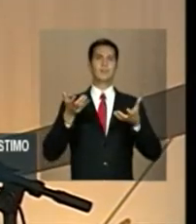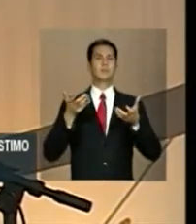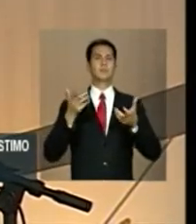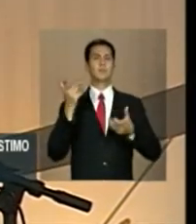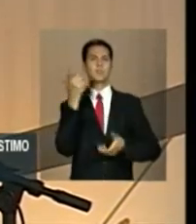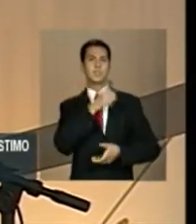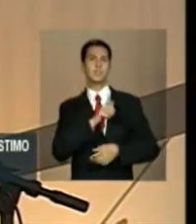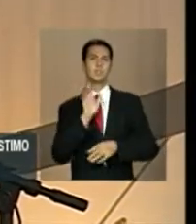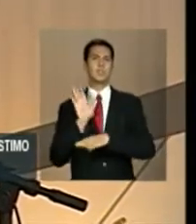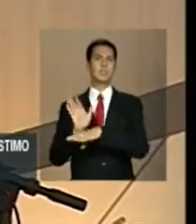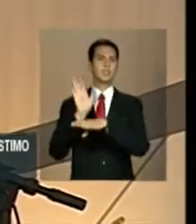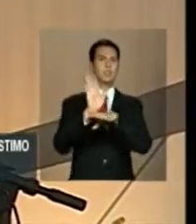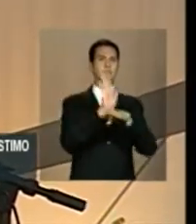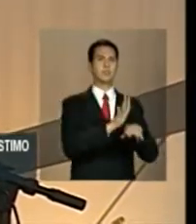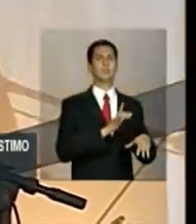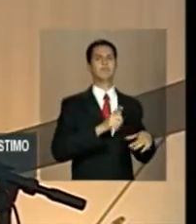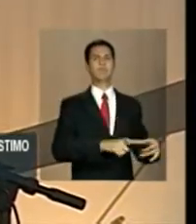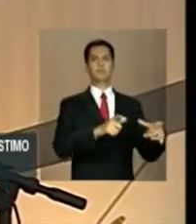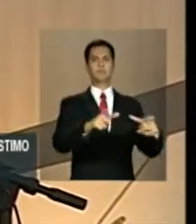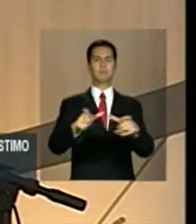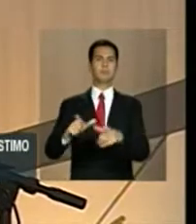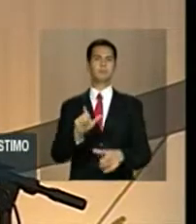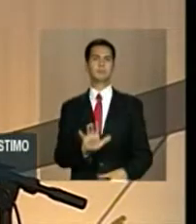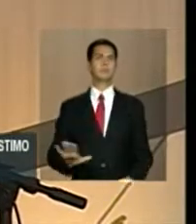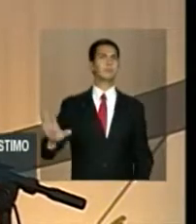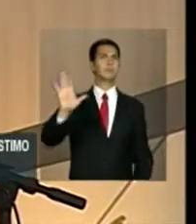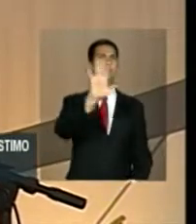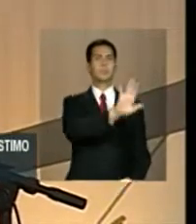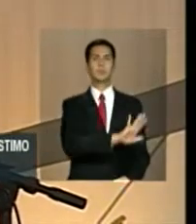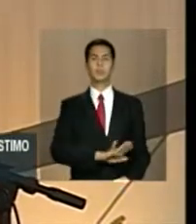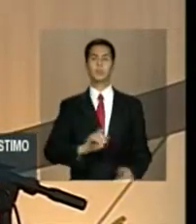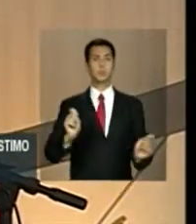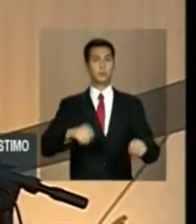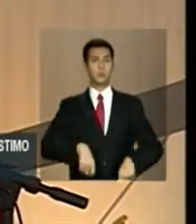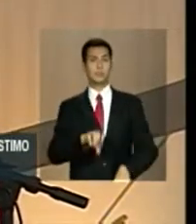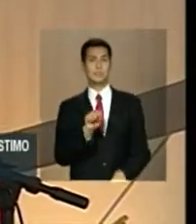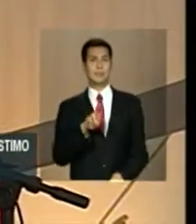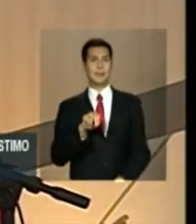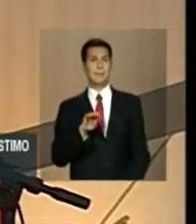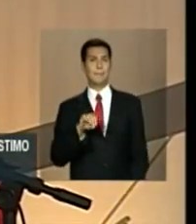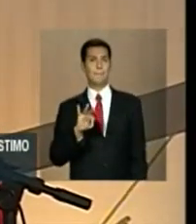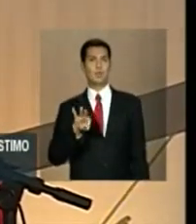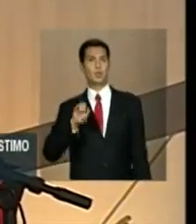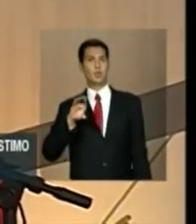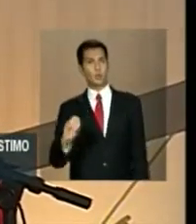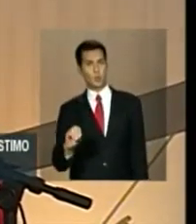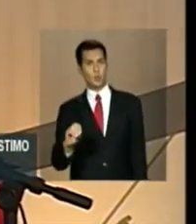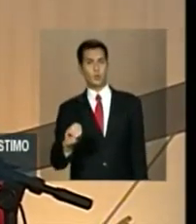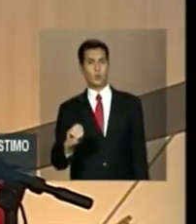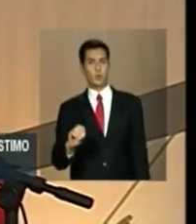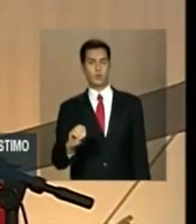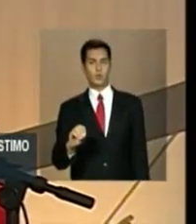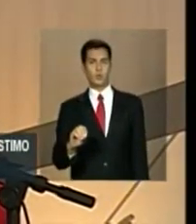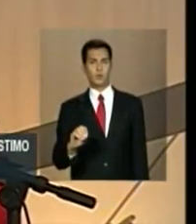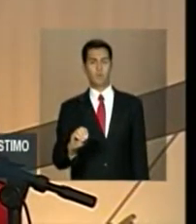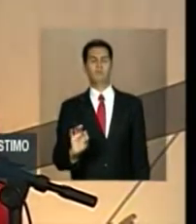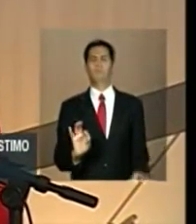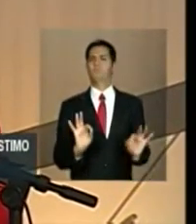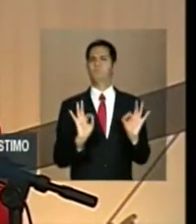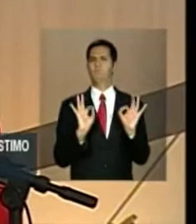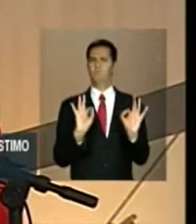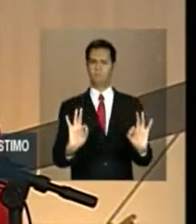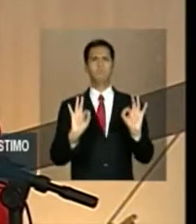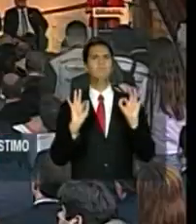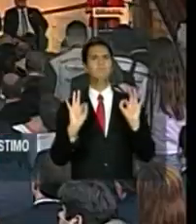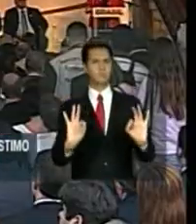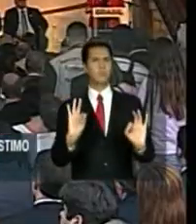regiões em que o saneamento seja, ao mesmo tempo, um padrão de